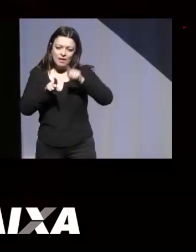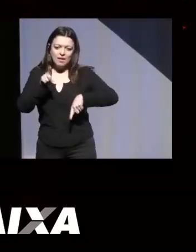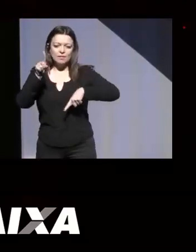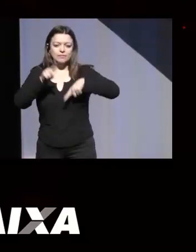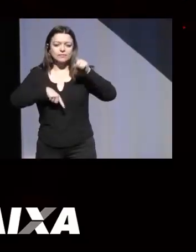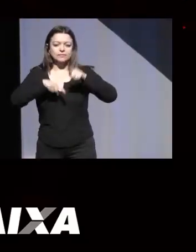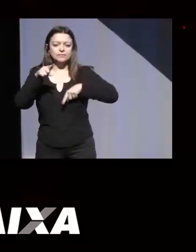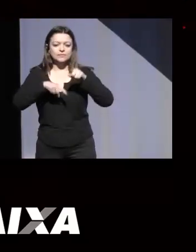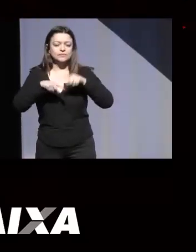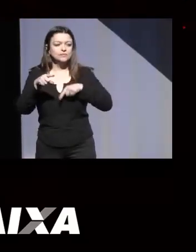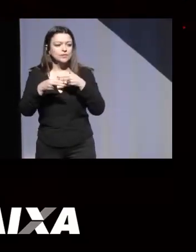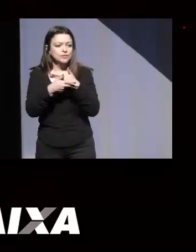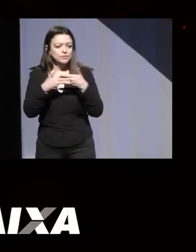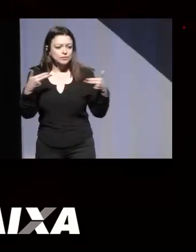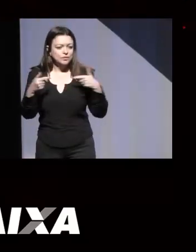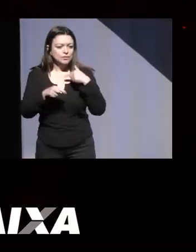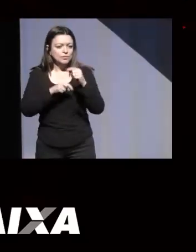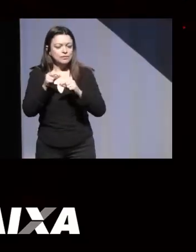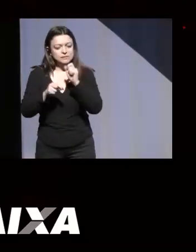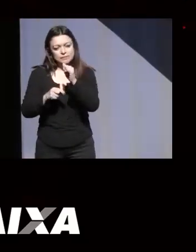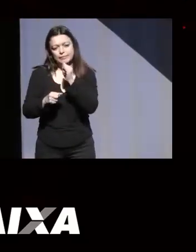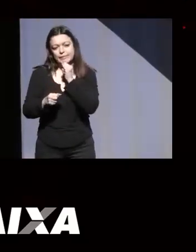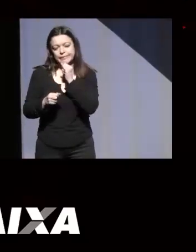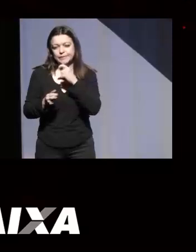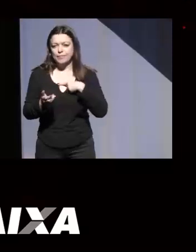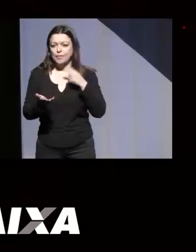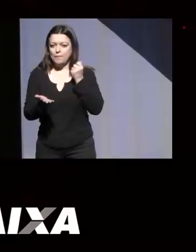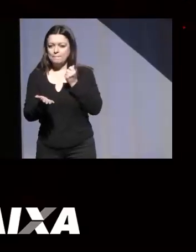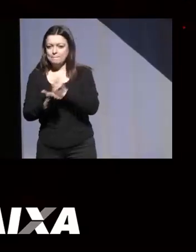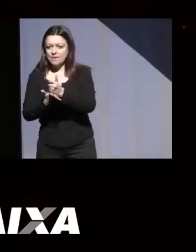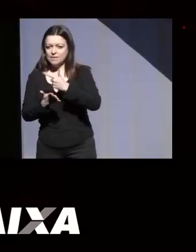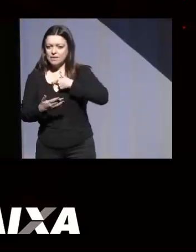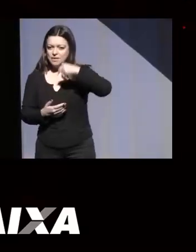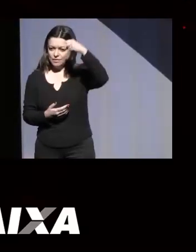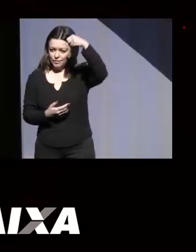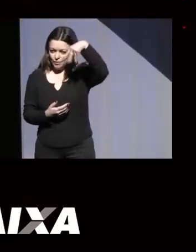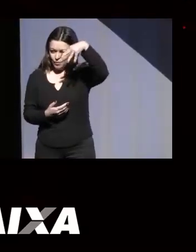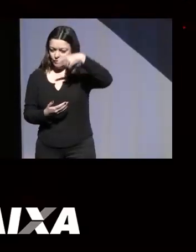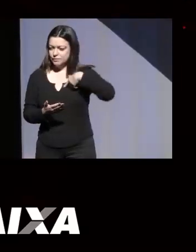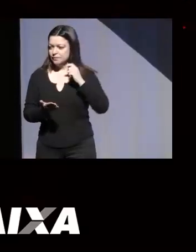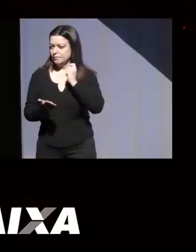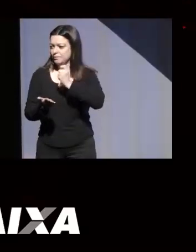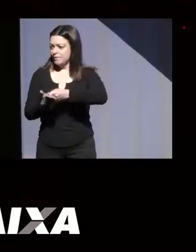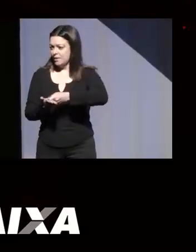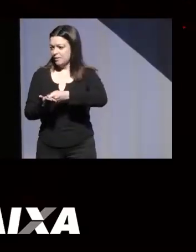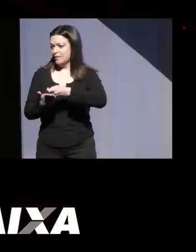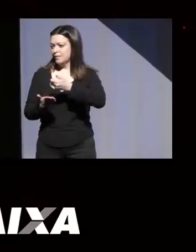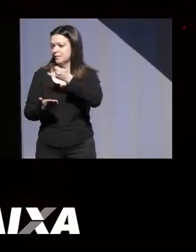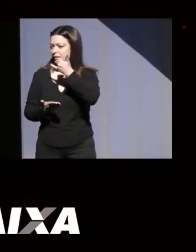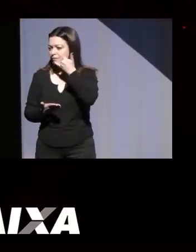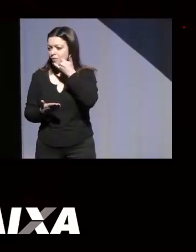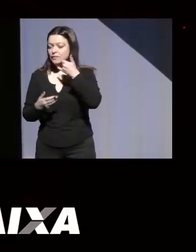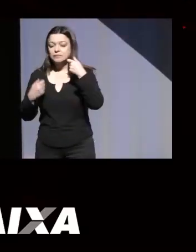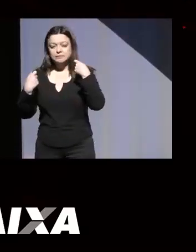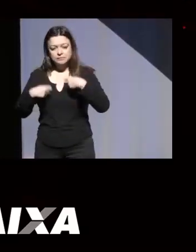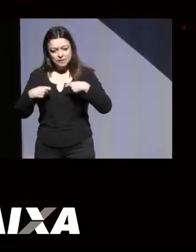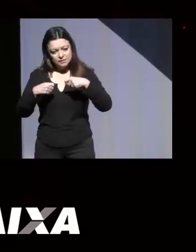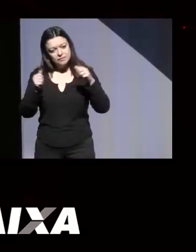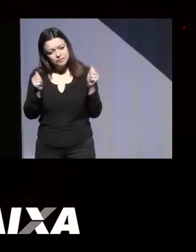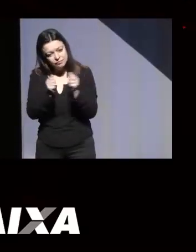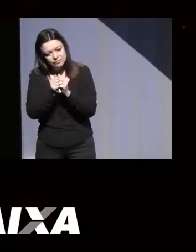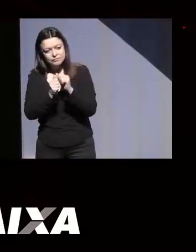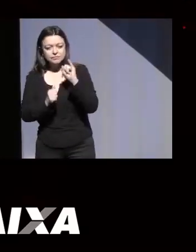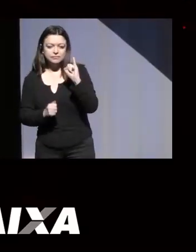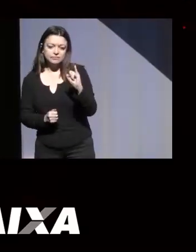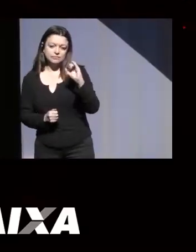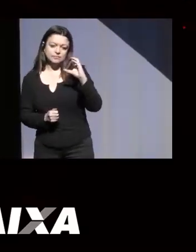não consegue pagar uma conta de energia ou de telefone sem o ICMS. Então, a gente suporta o ônus